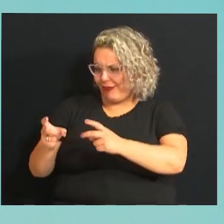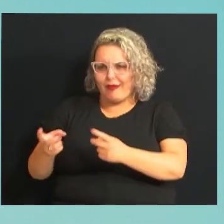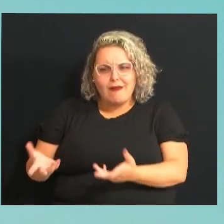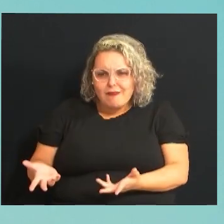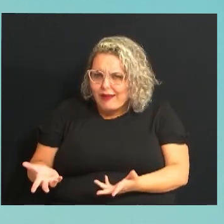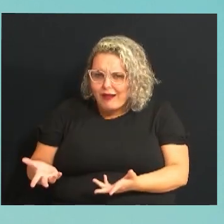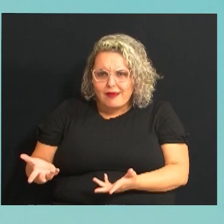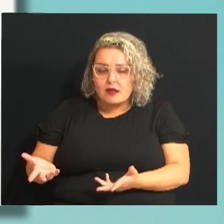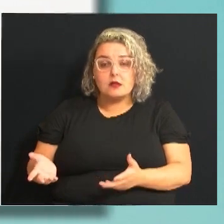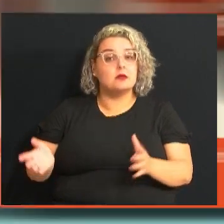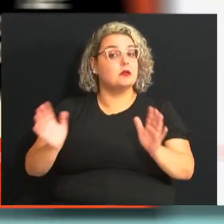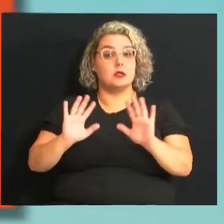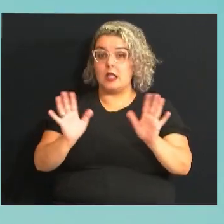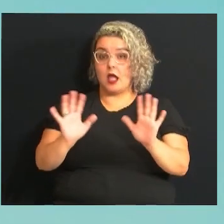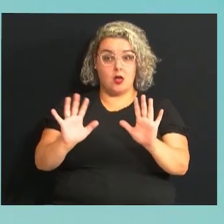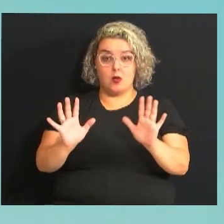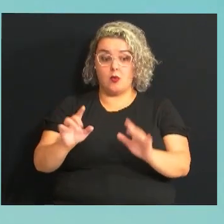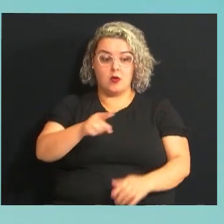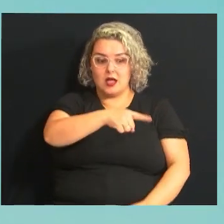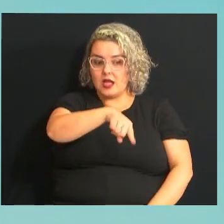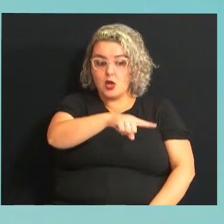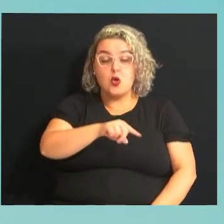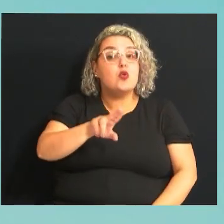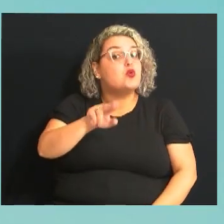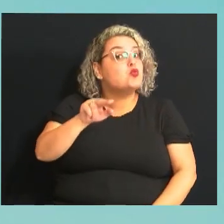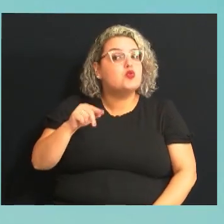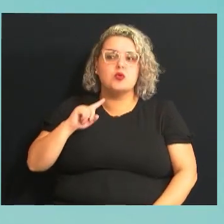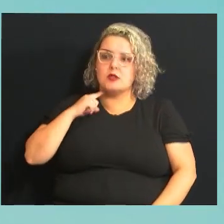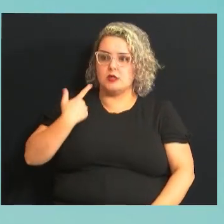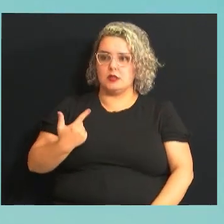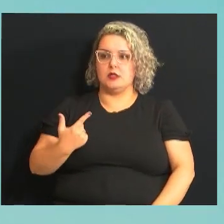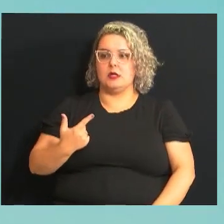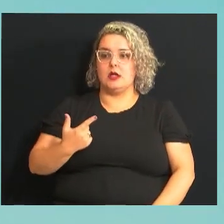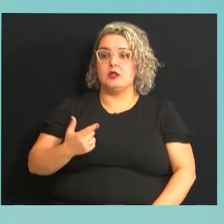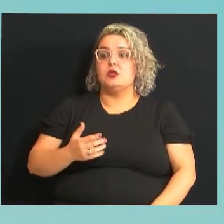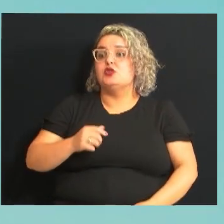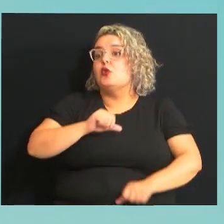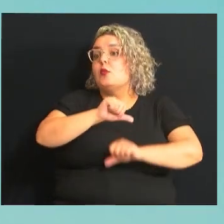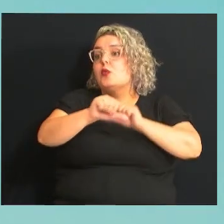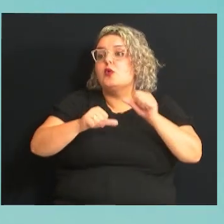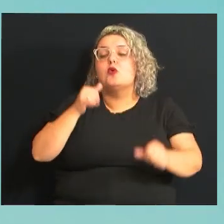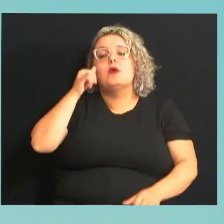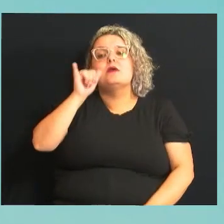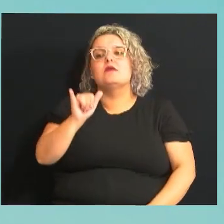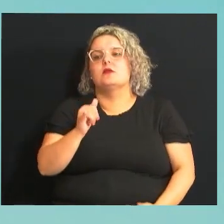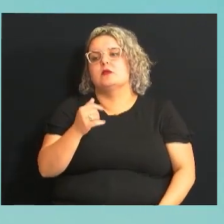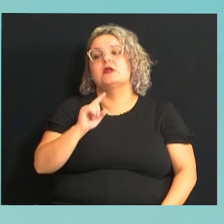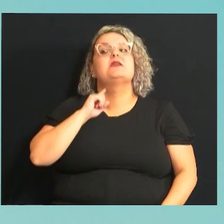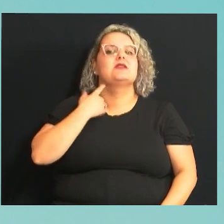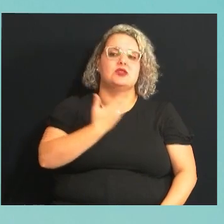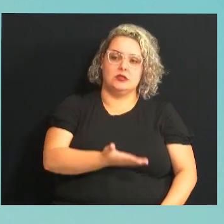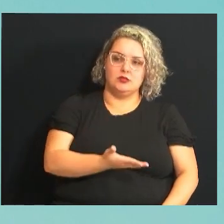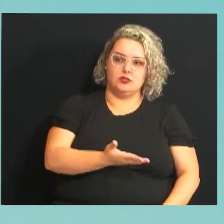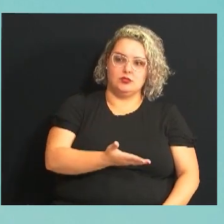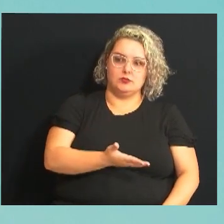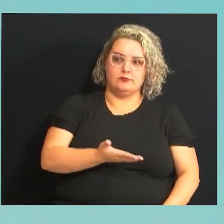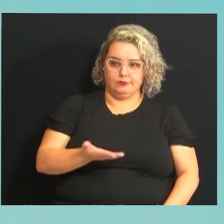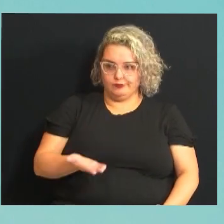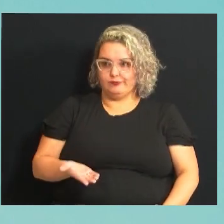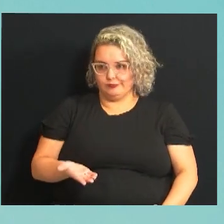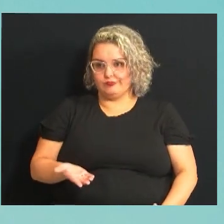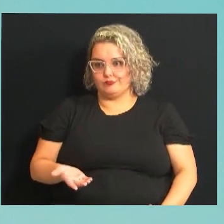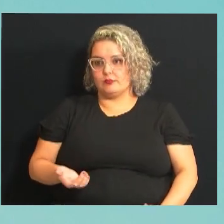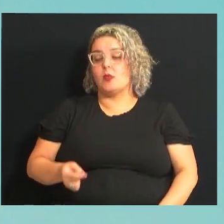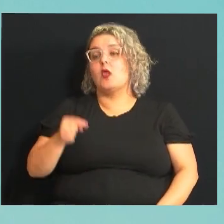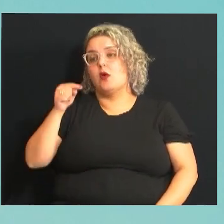eles pensam, ah, então vocês pegam um item que era lixo e colocam pra gente. Não, esses itens nunca foram lixo. A gente deixou que eles se